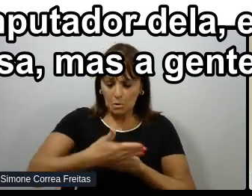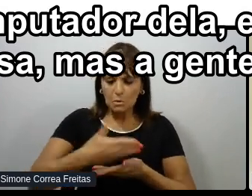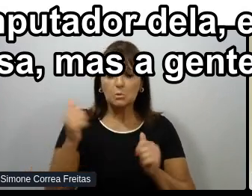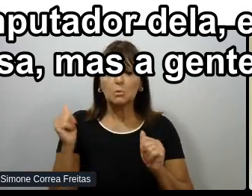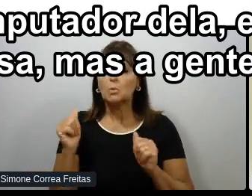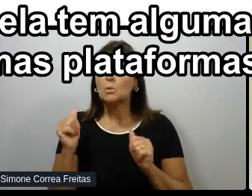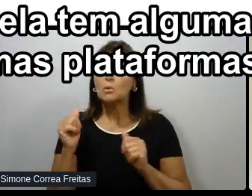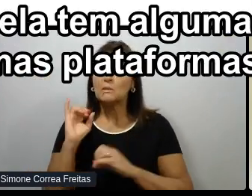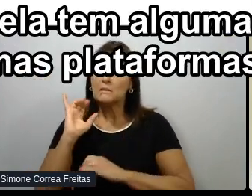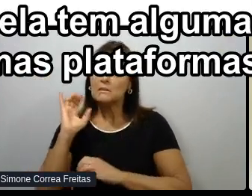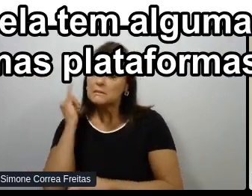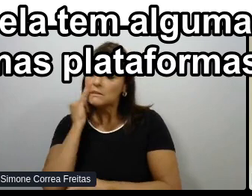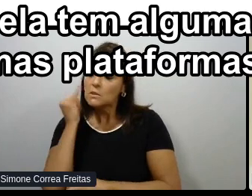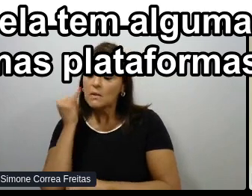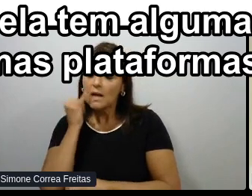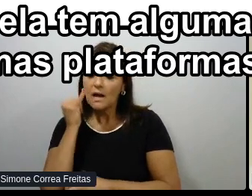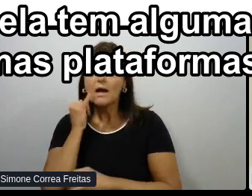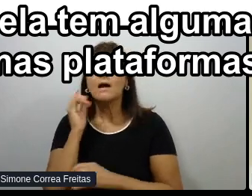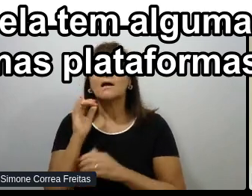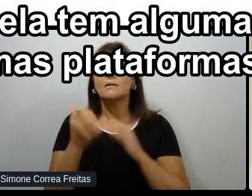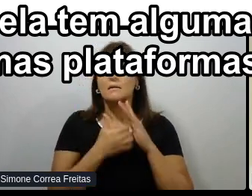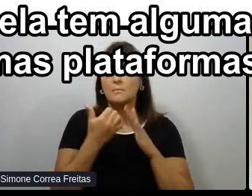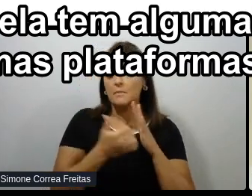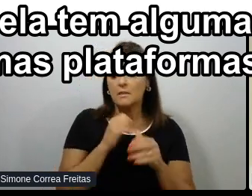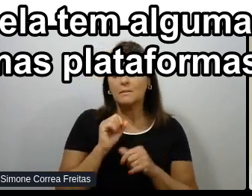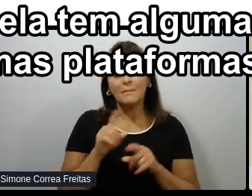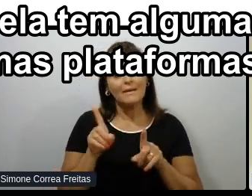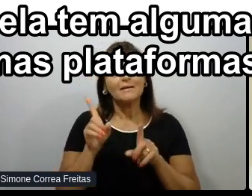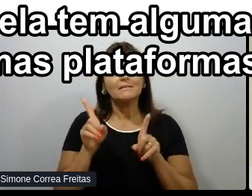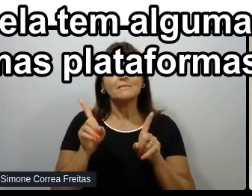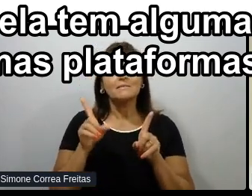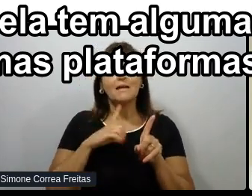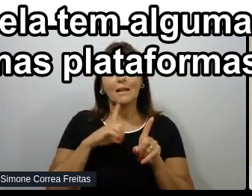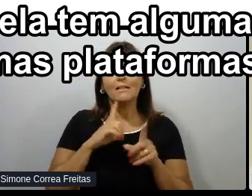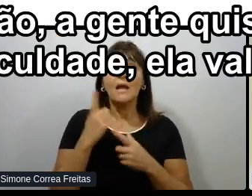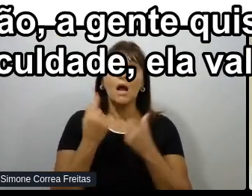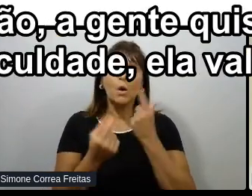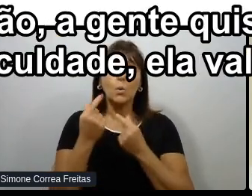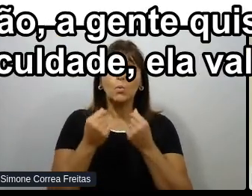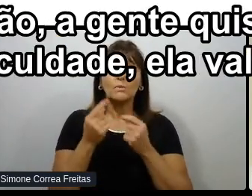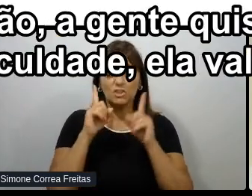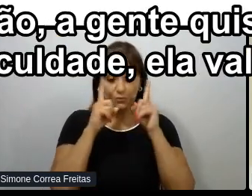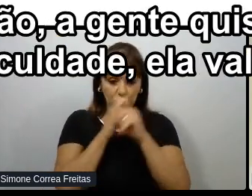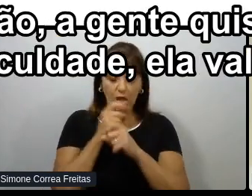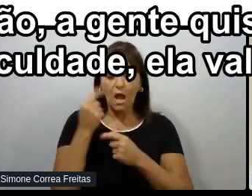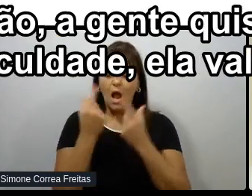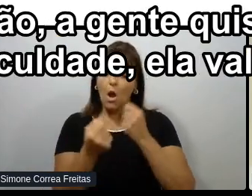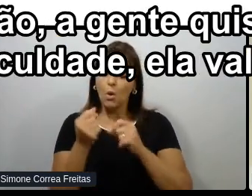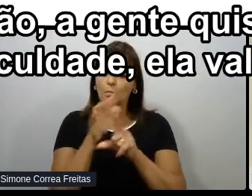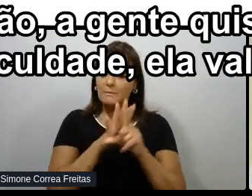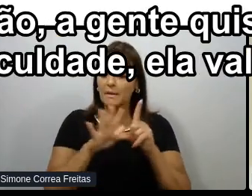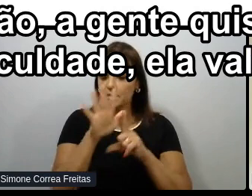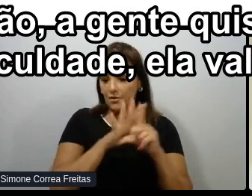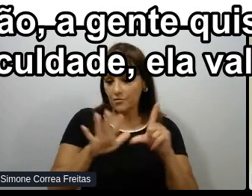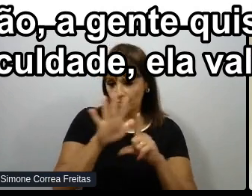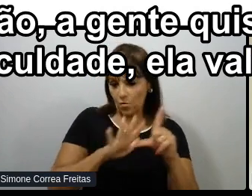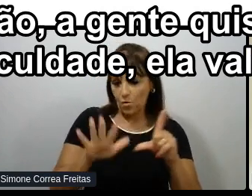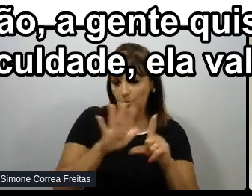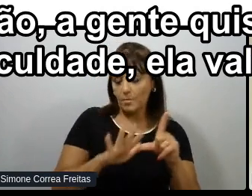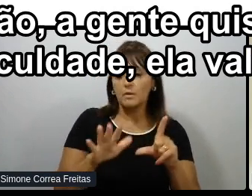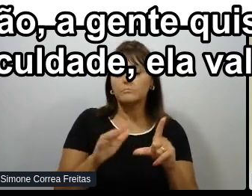dessa pesquisa, como que a gente pode, né, ajudar esse público a se inserir mais na era tecnológica.